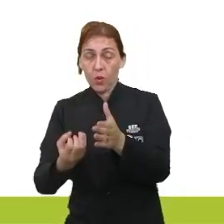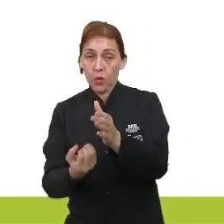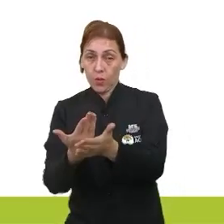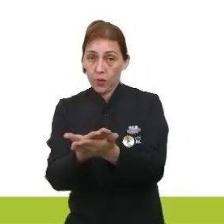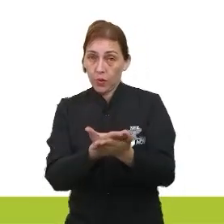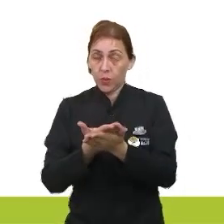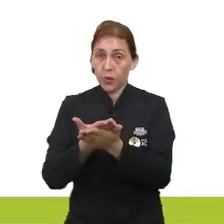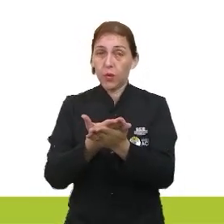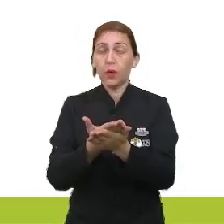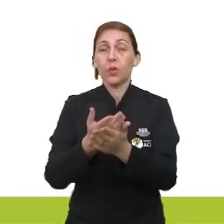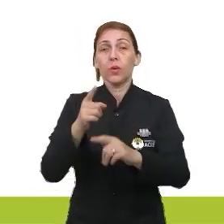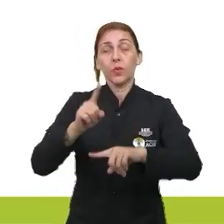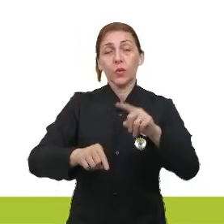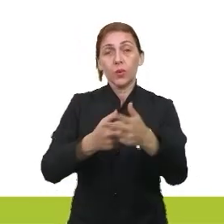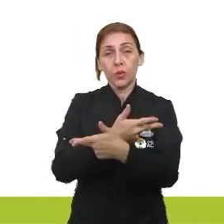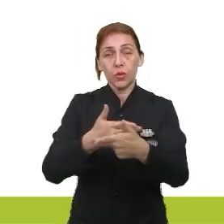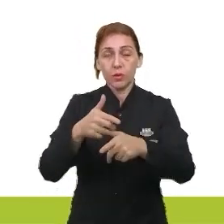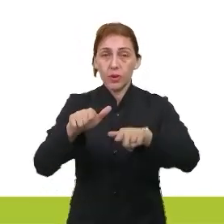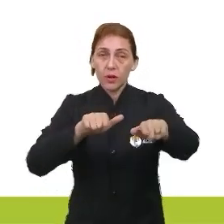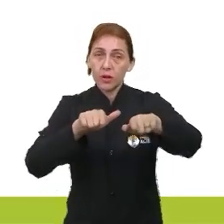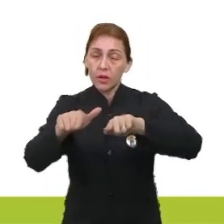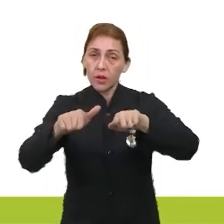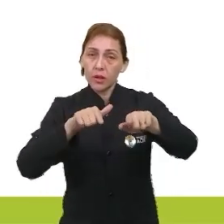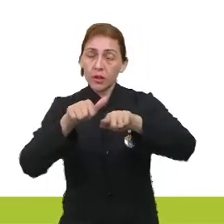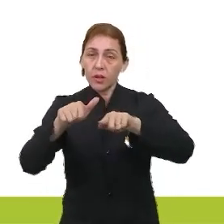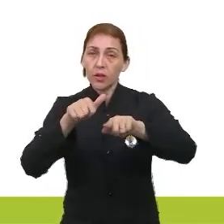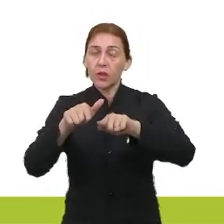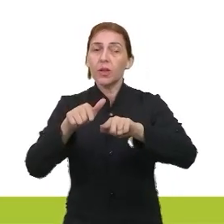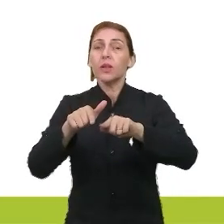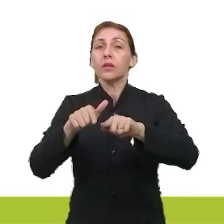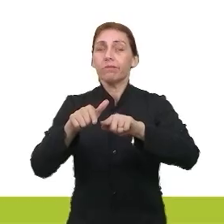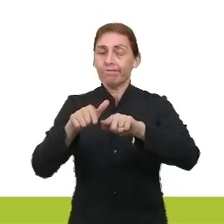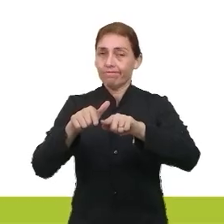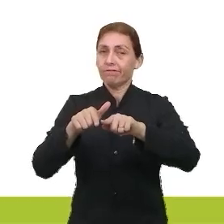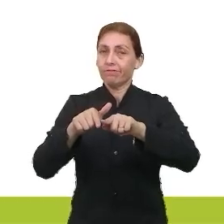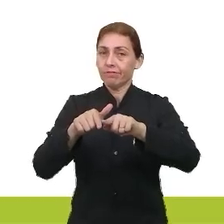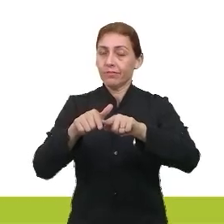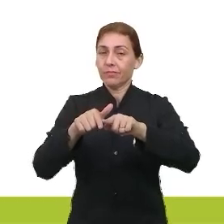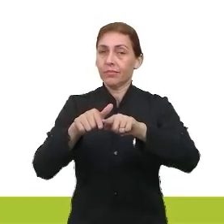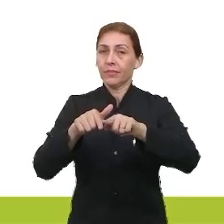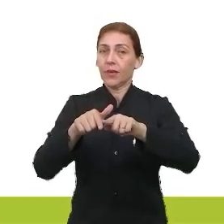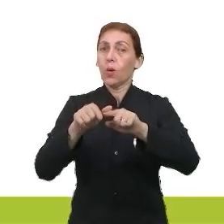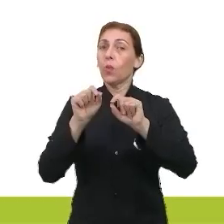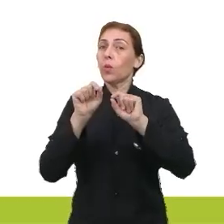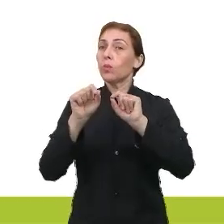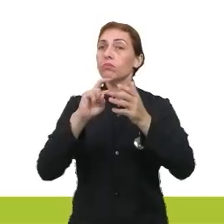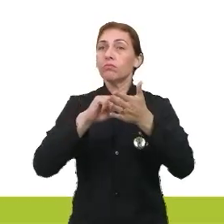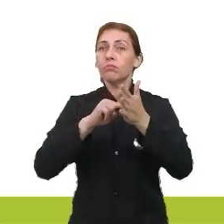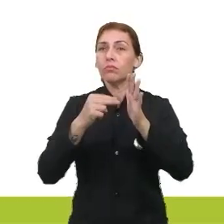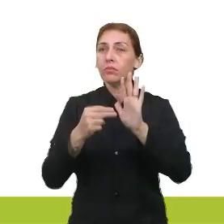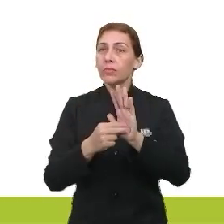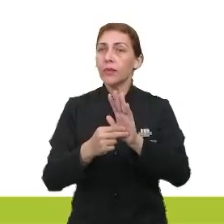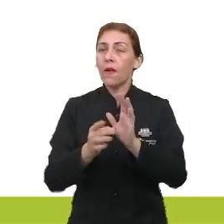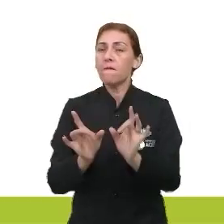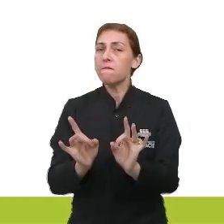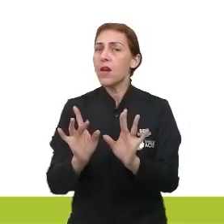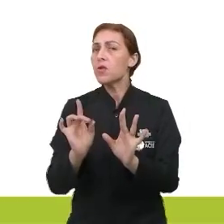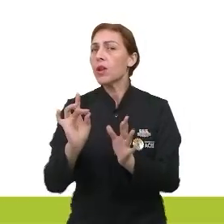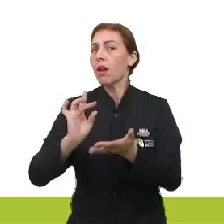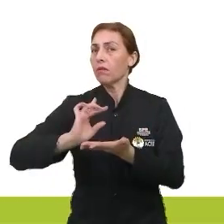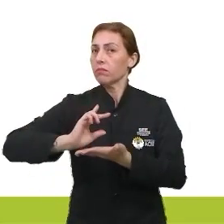matérias-primas, dos instrumentos de trabalho e dos meios de subsistência. Isto é, vende